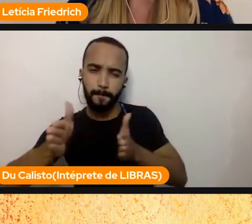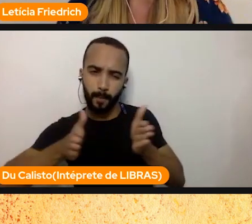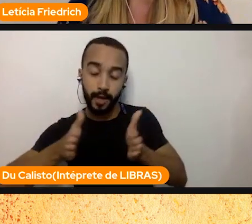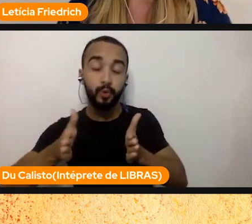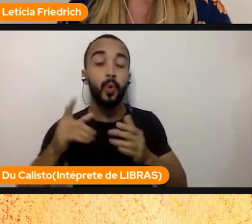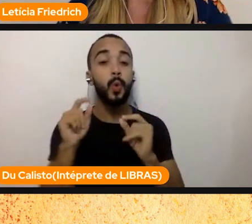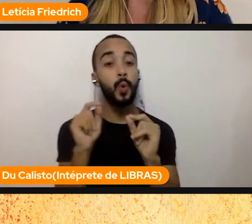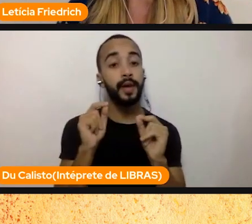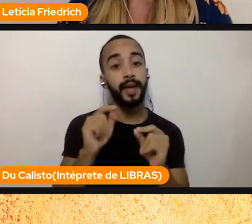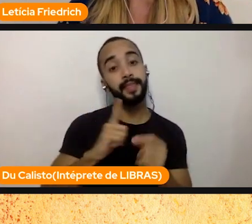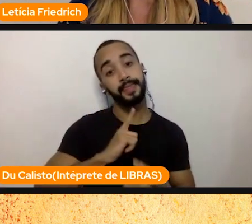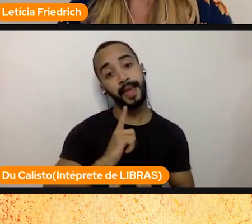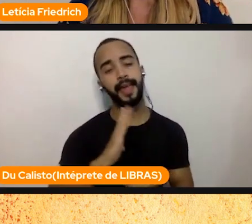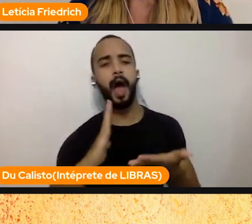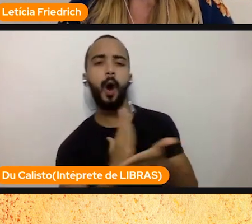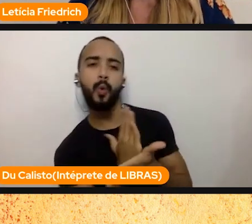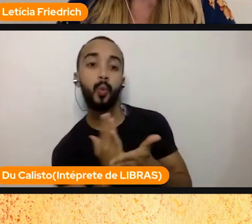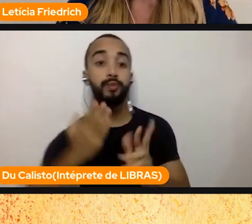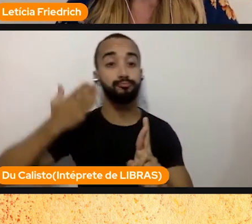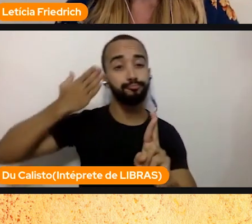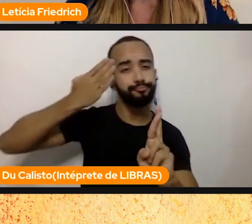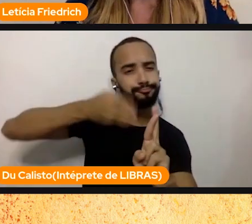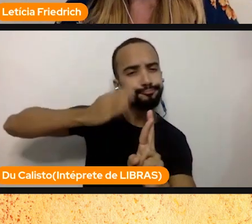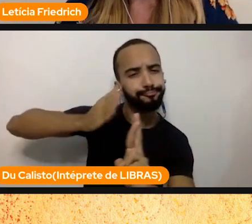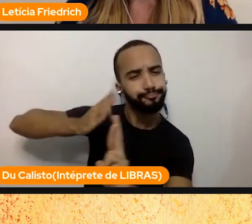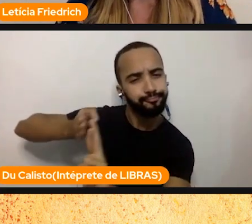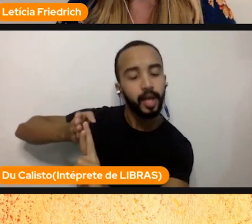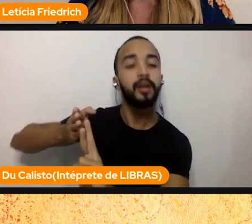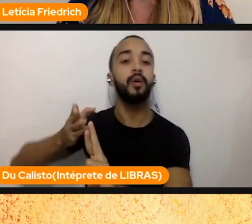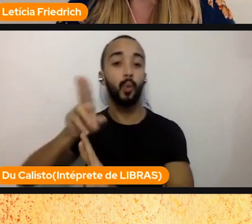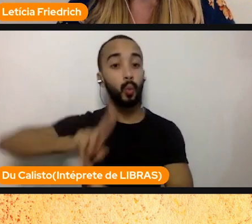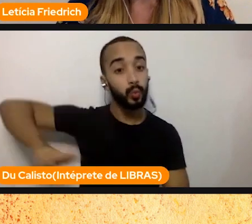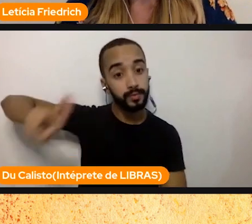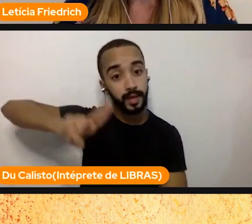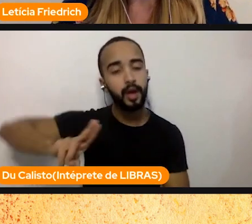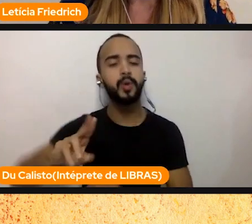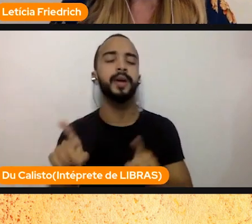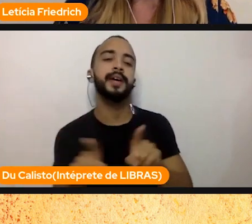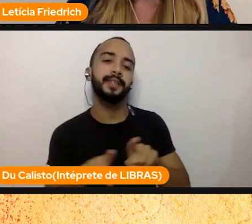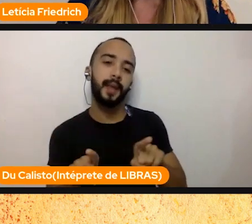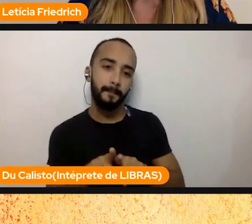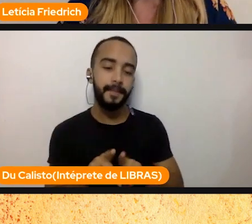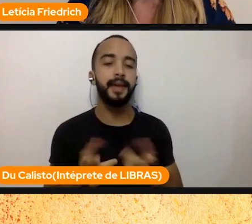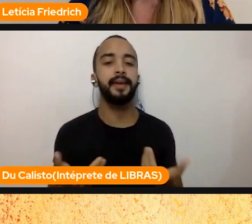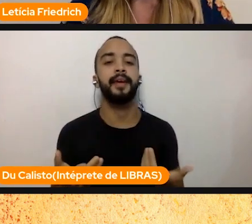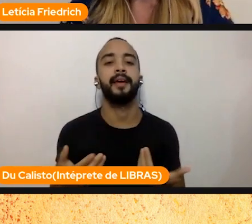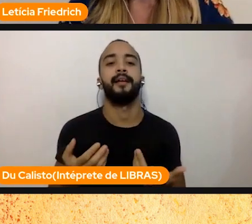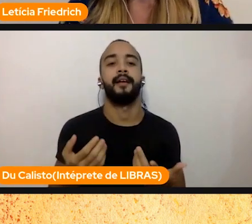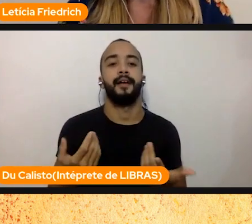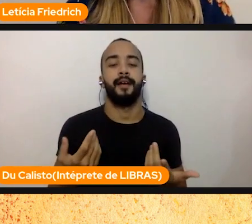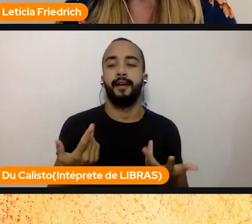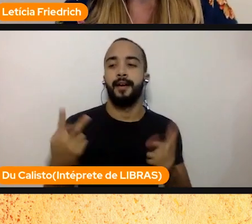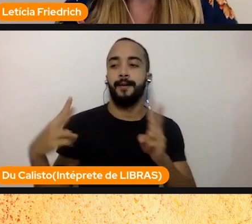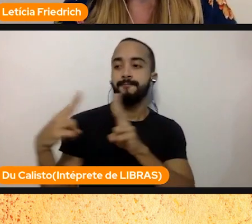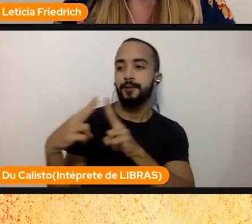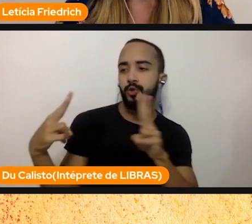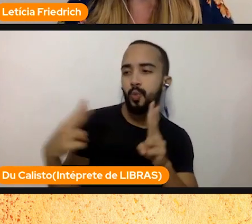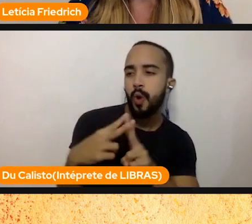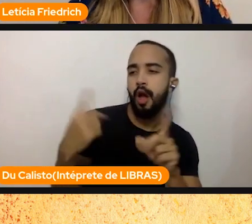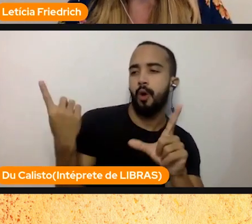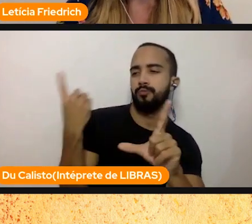referências. A gente, a princípio, tem utilizado recortes digitais mesmo, de coisas que a gente tem pegado aí